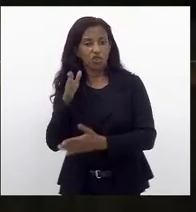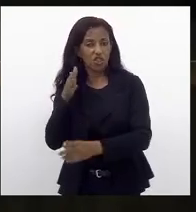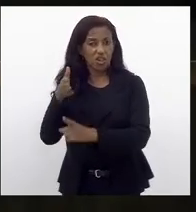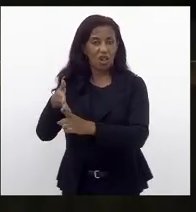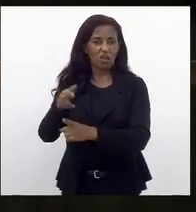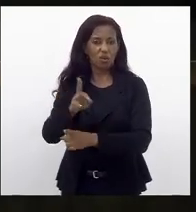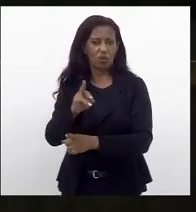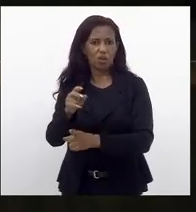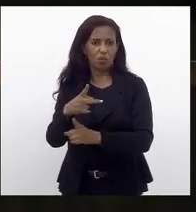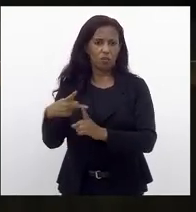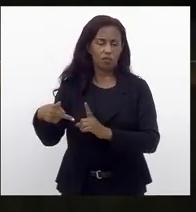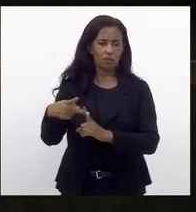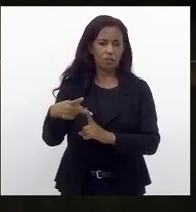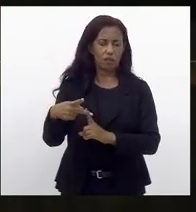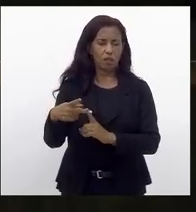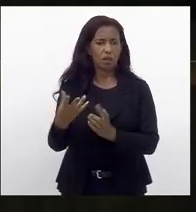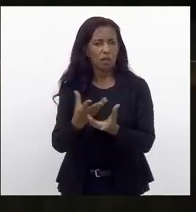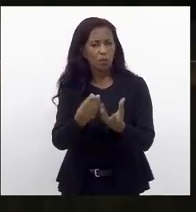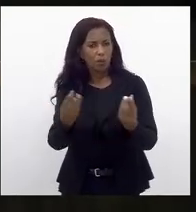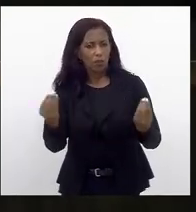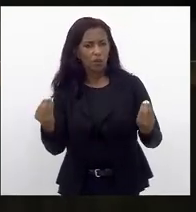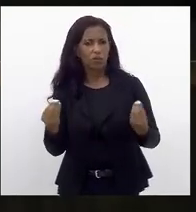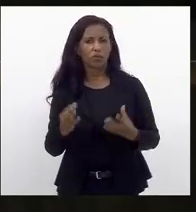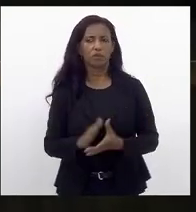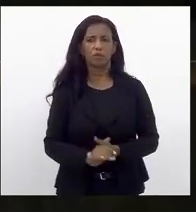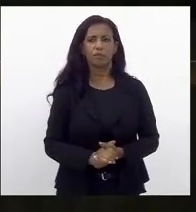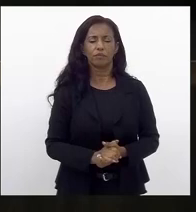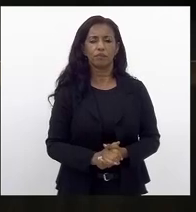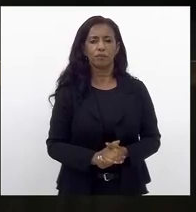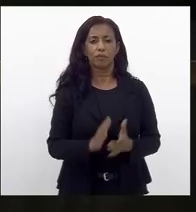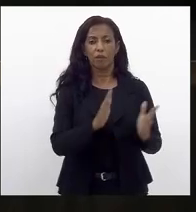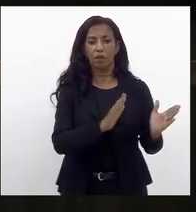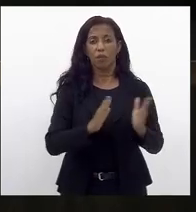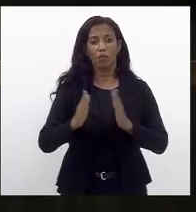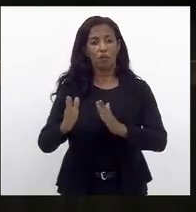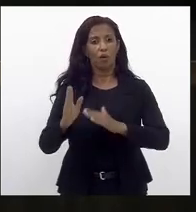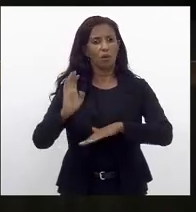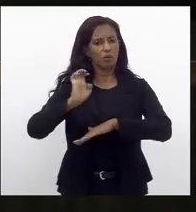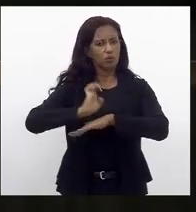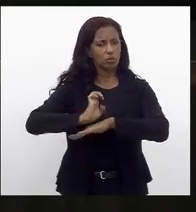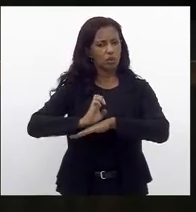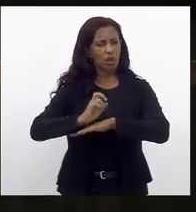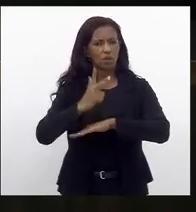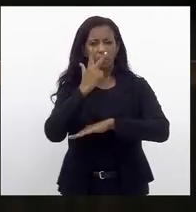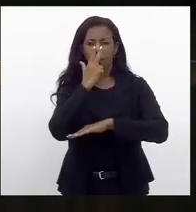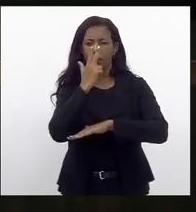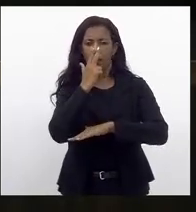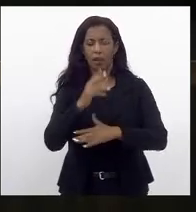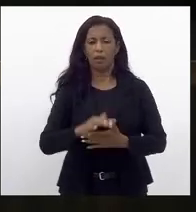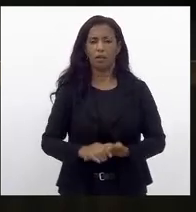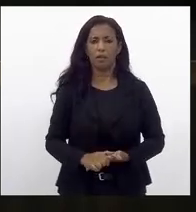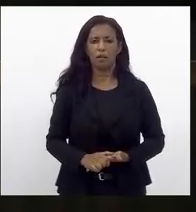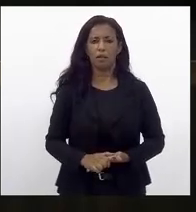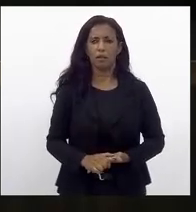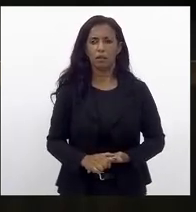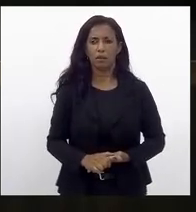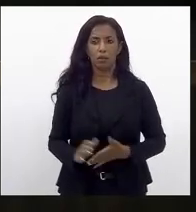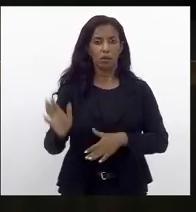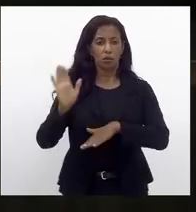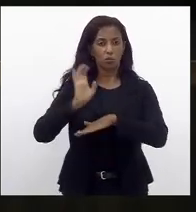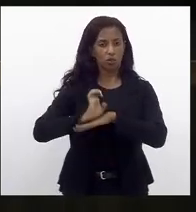Previdência e muitas vezes fora do Estado Pode parecer o